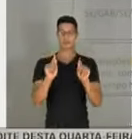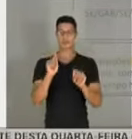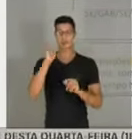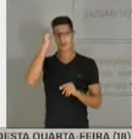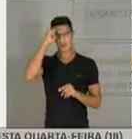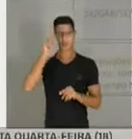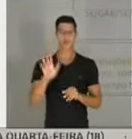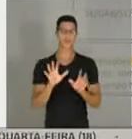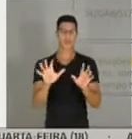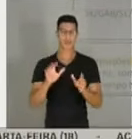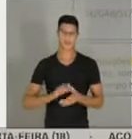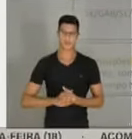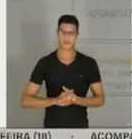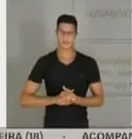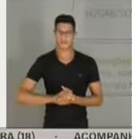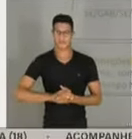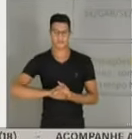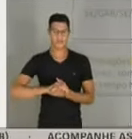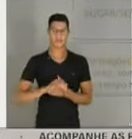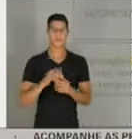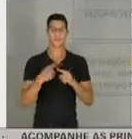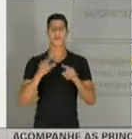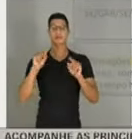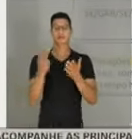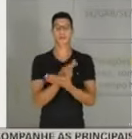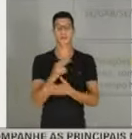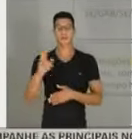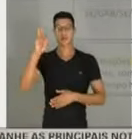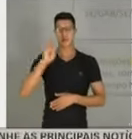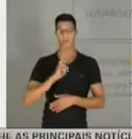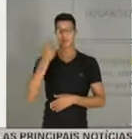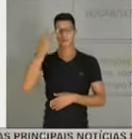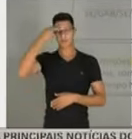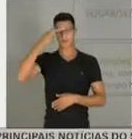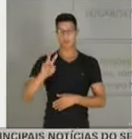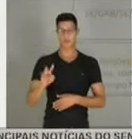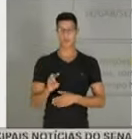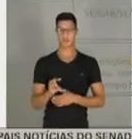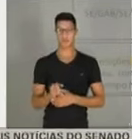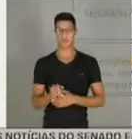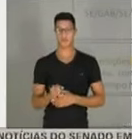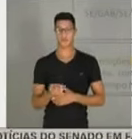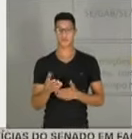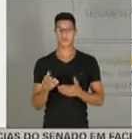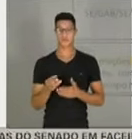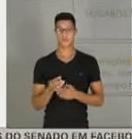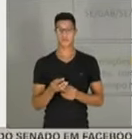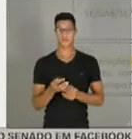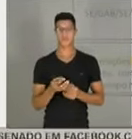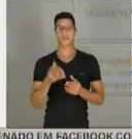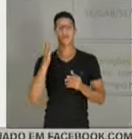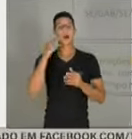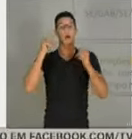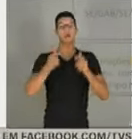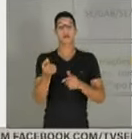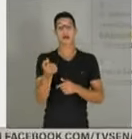absurdo é esse? Como isso aconteceu? Me responda em 2 dias. Sabe onde está a piada